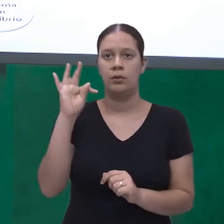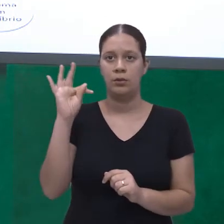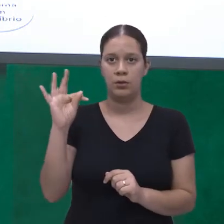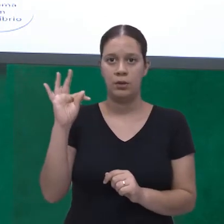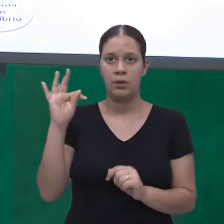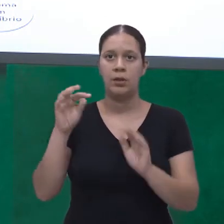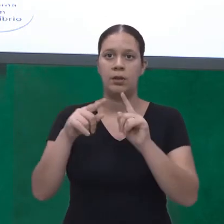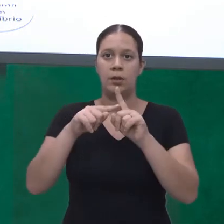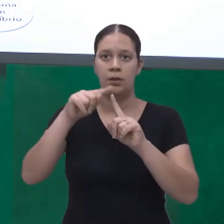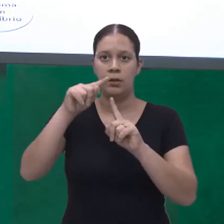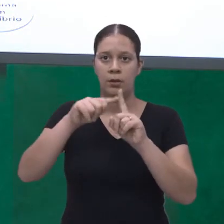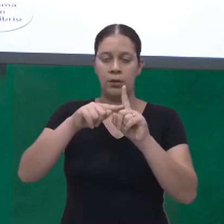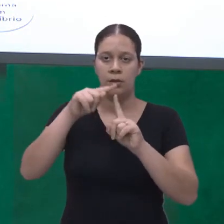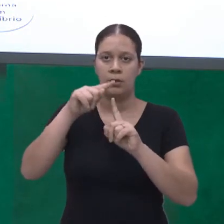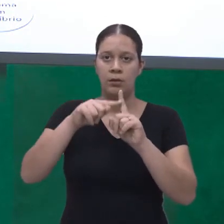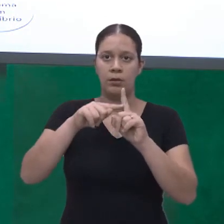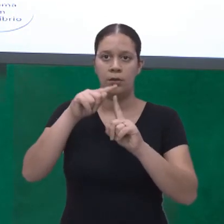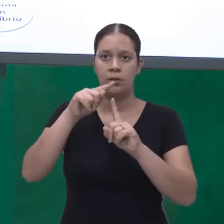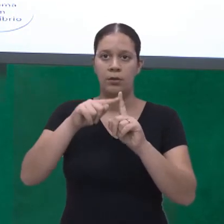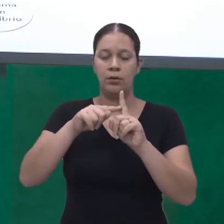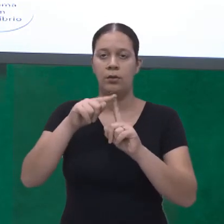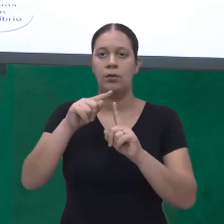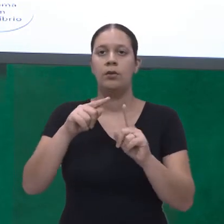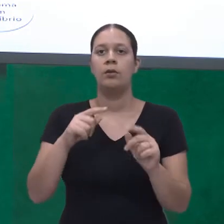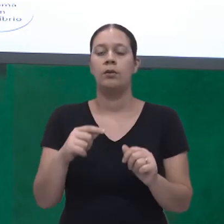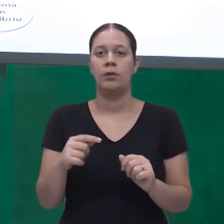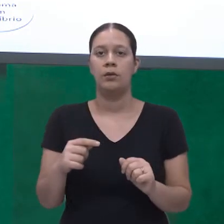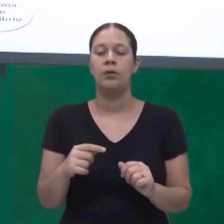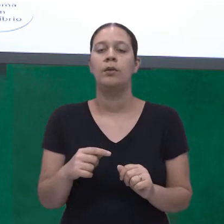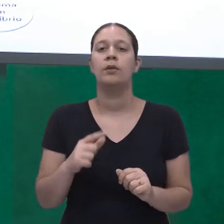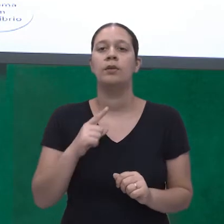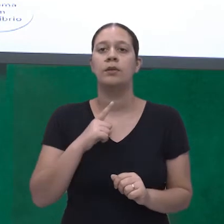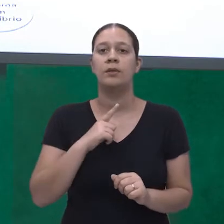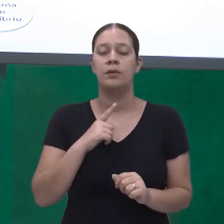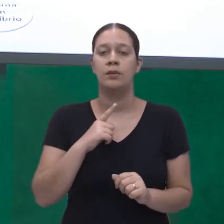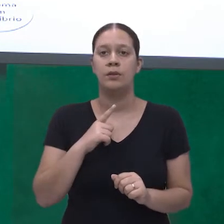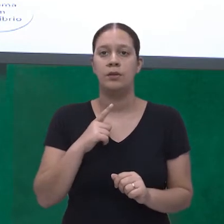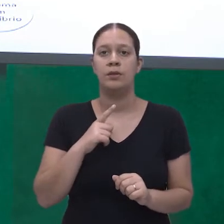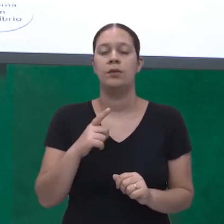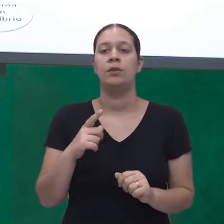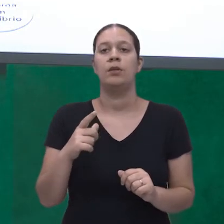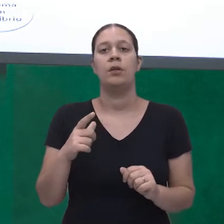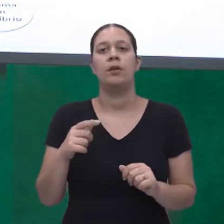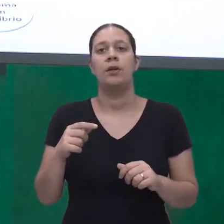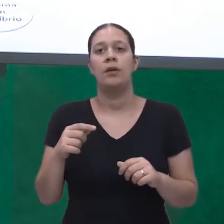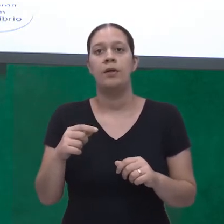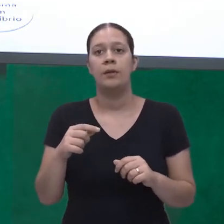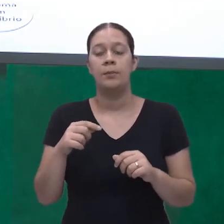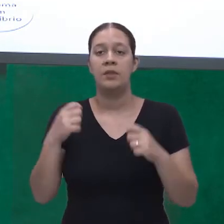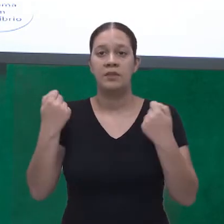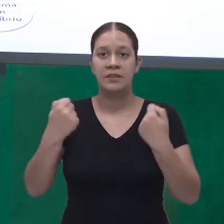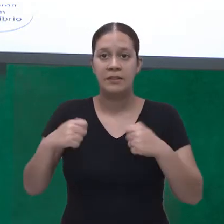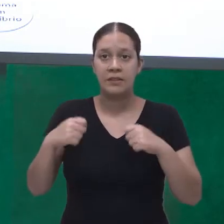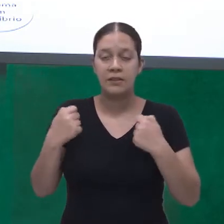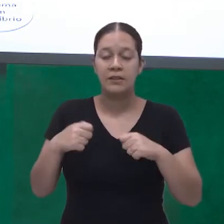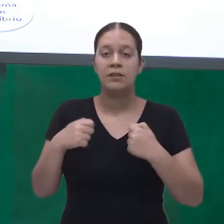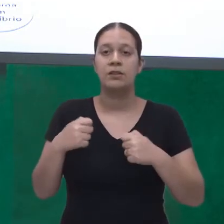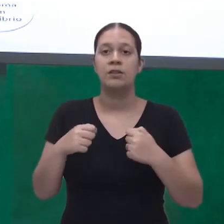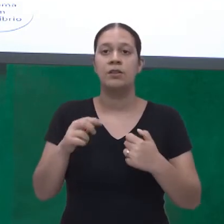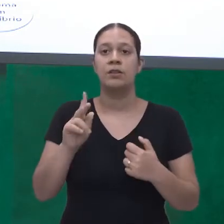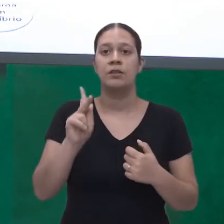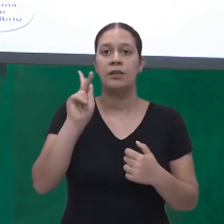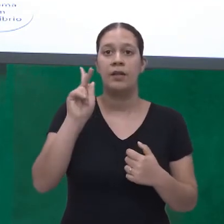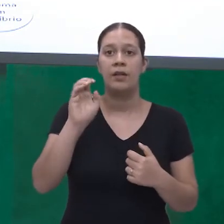é a temperatura, que mede a agitação térmica das partículas. Essa temperatura tem que estar em Kelvin. Ou